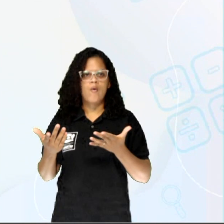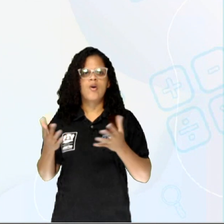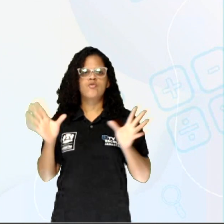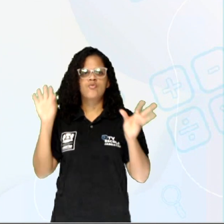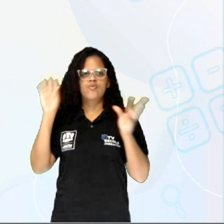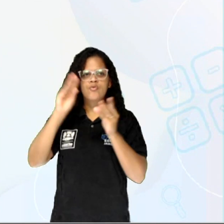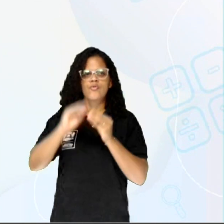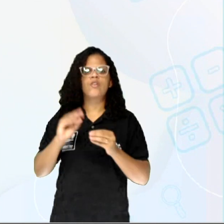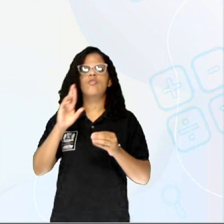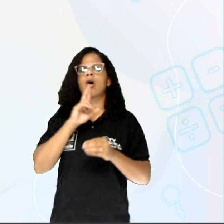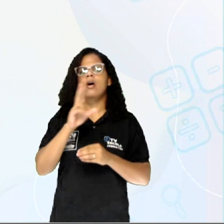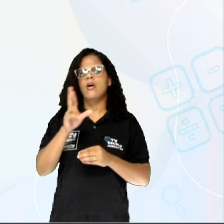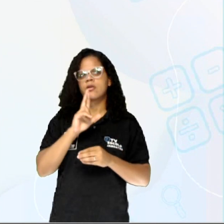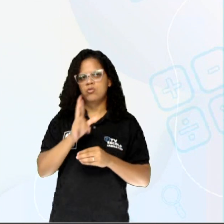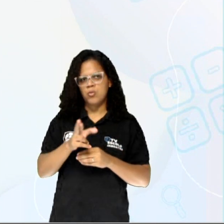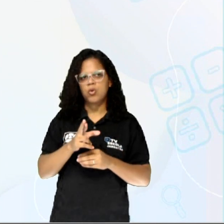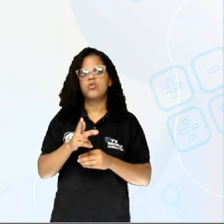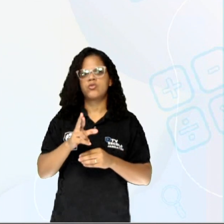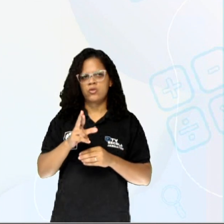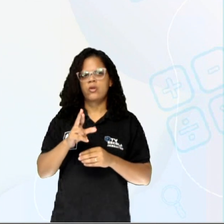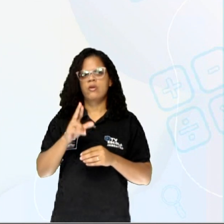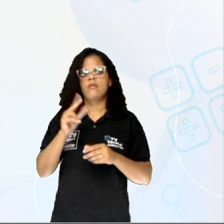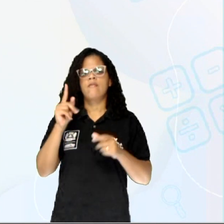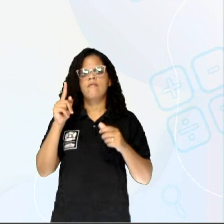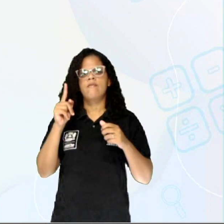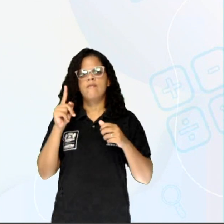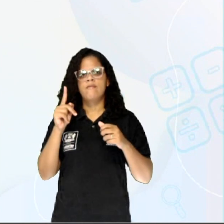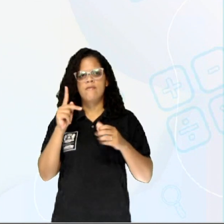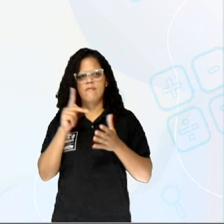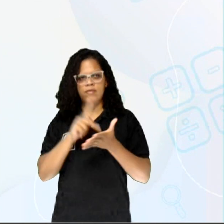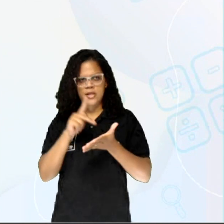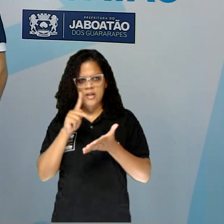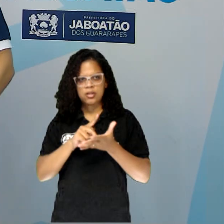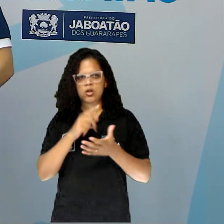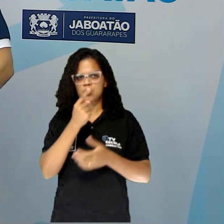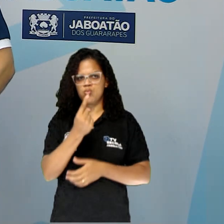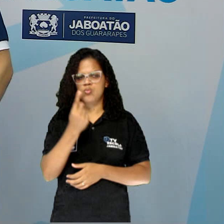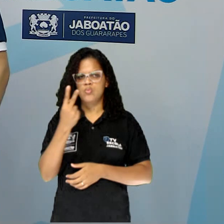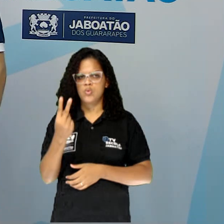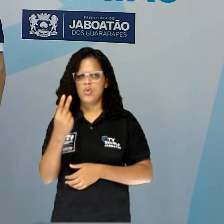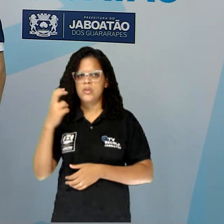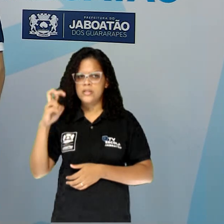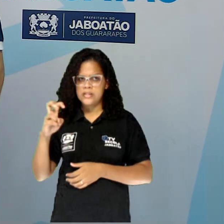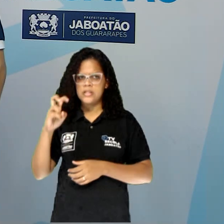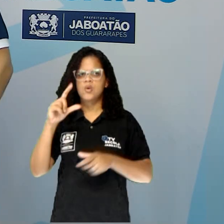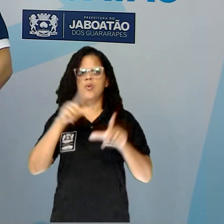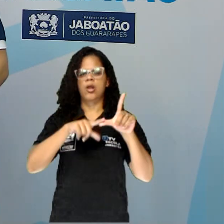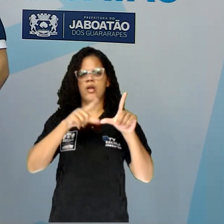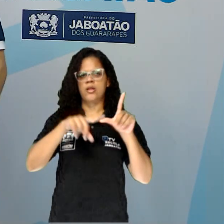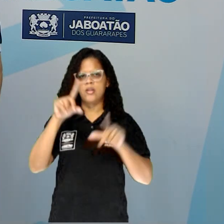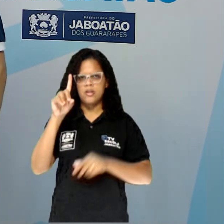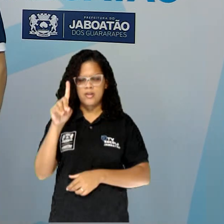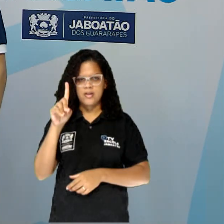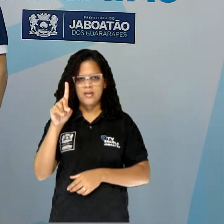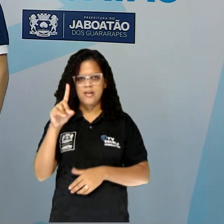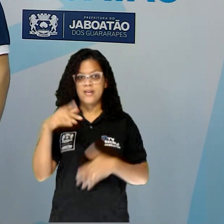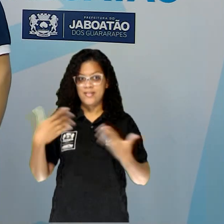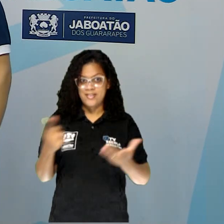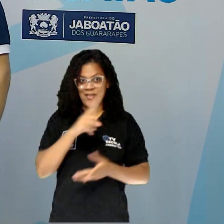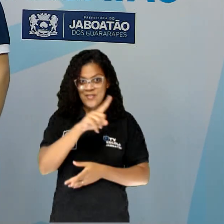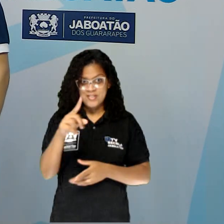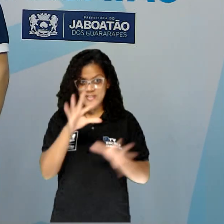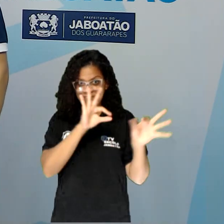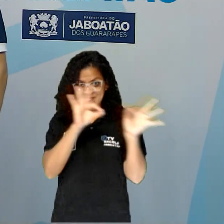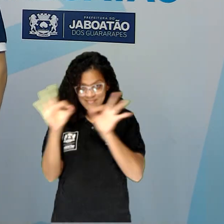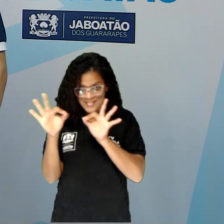nossa resolução. São verdadeiros os itens 1, 2 e 5, letra D. E então, fera, acompanhando